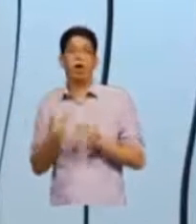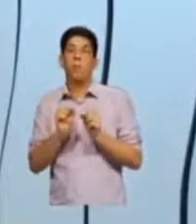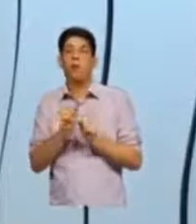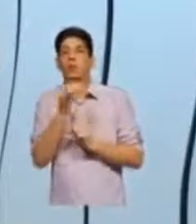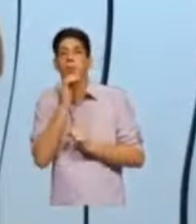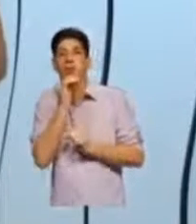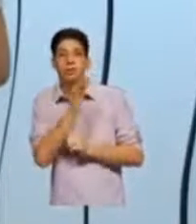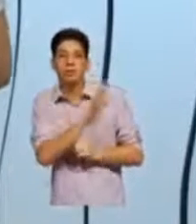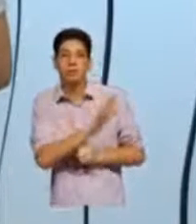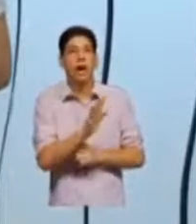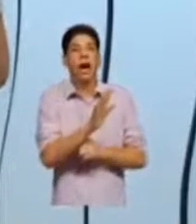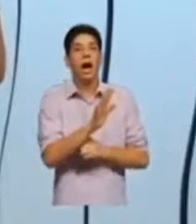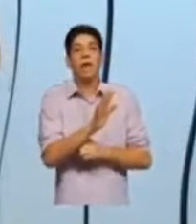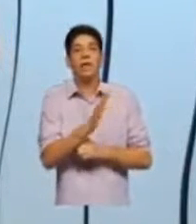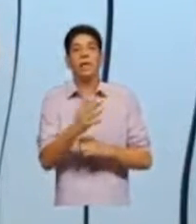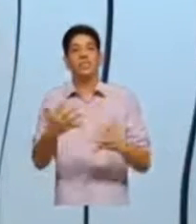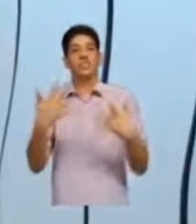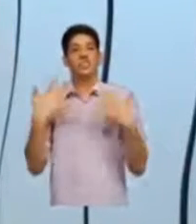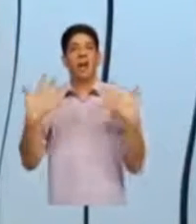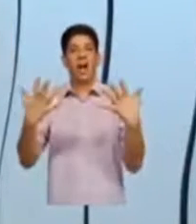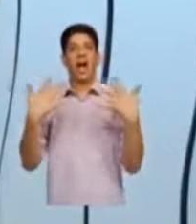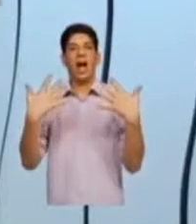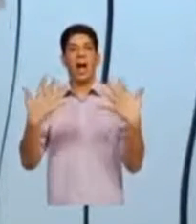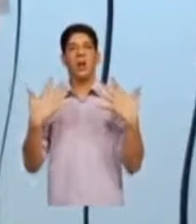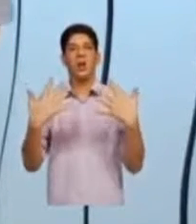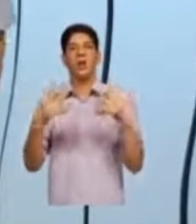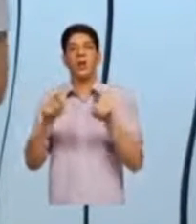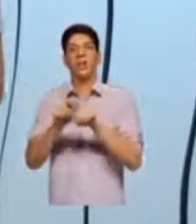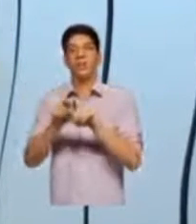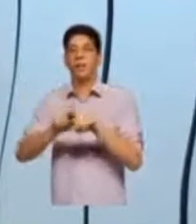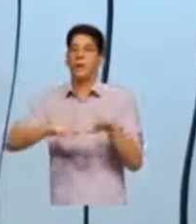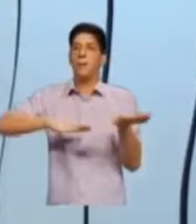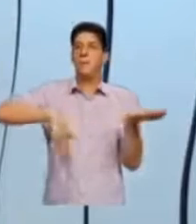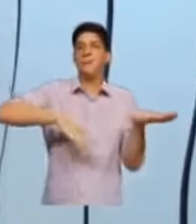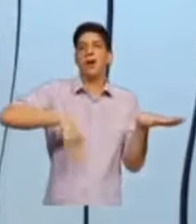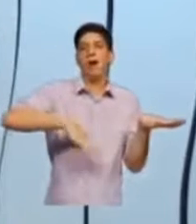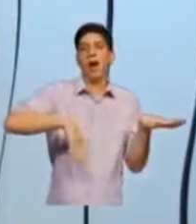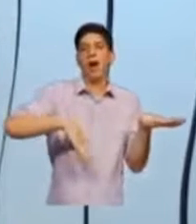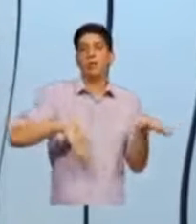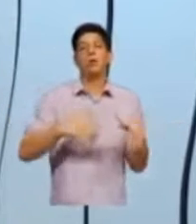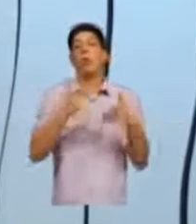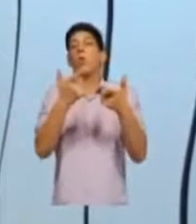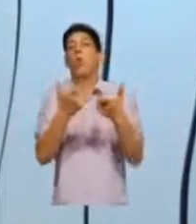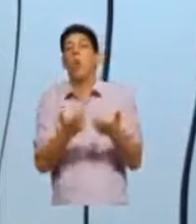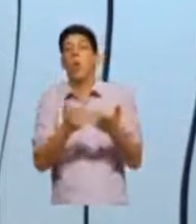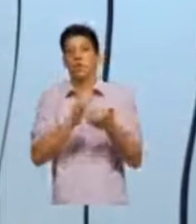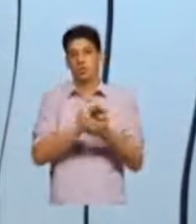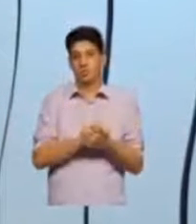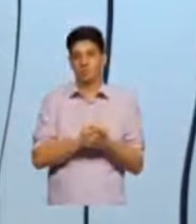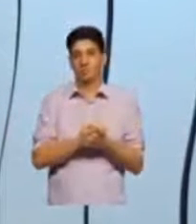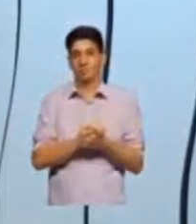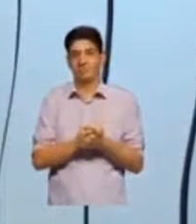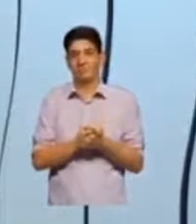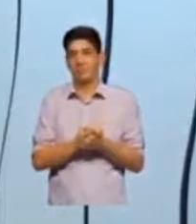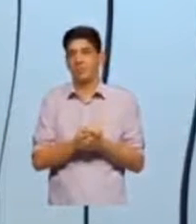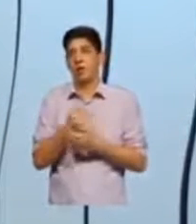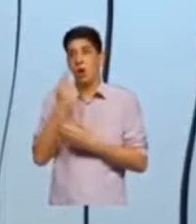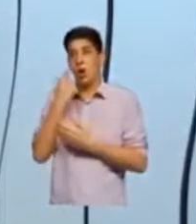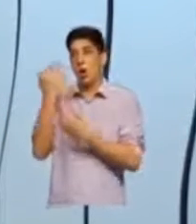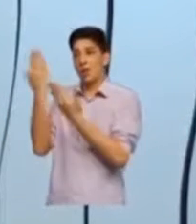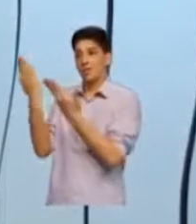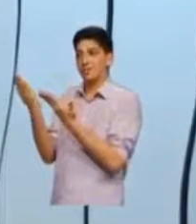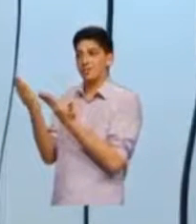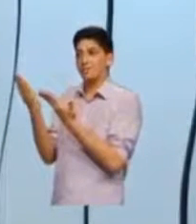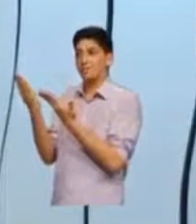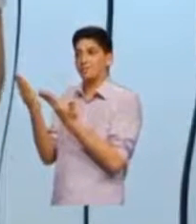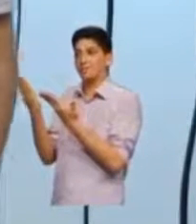regiões tropicais e litorâneas. Então, onde que estão essas regiões tropicais e litorâneas? Aqui, ó, é